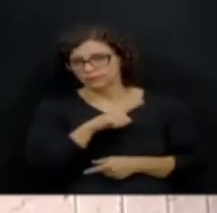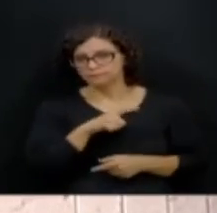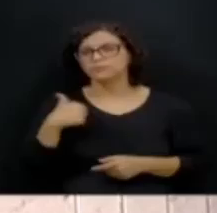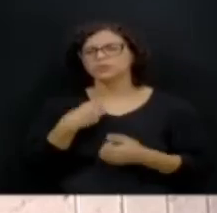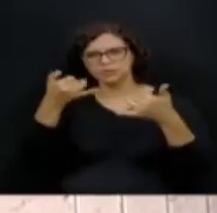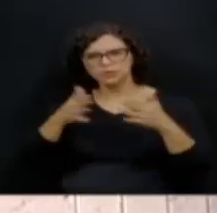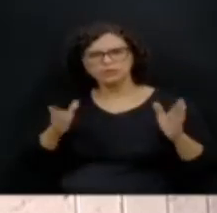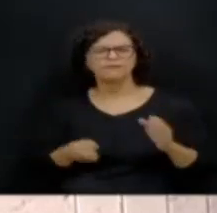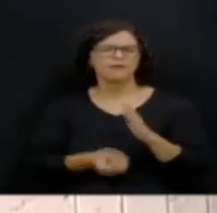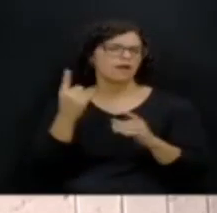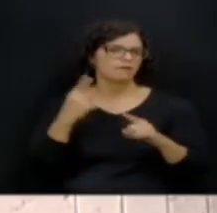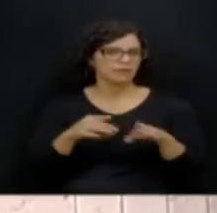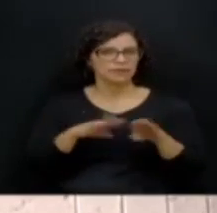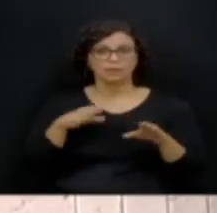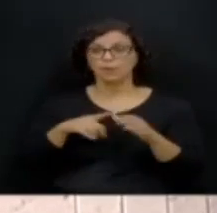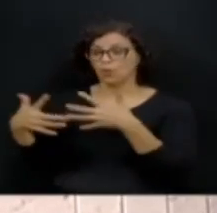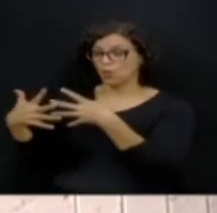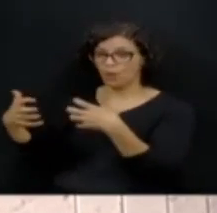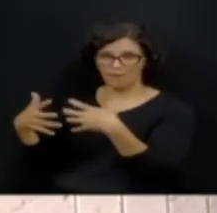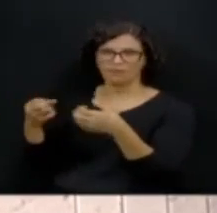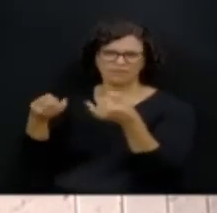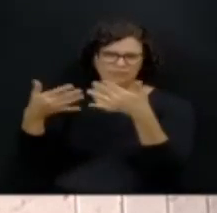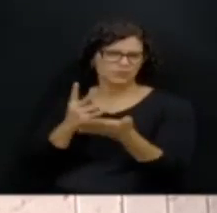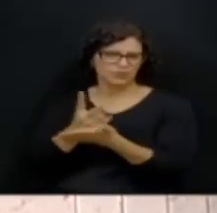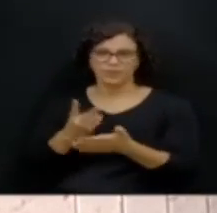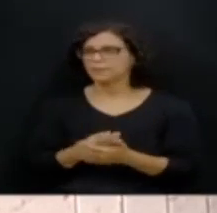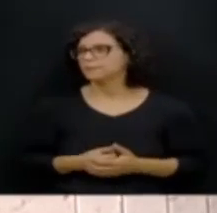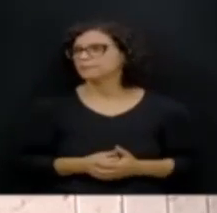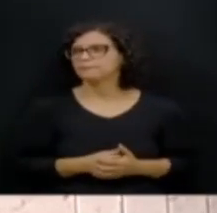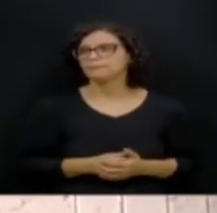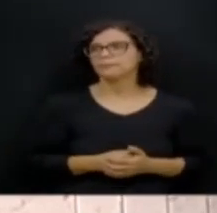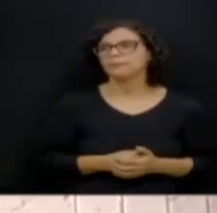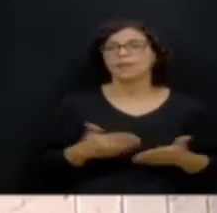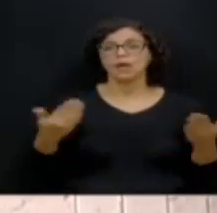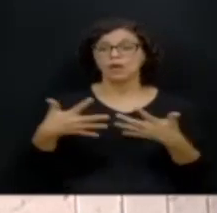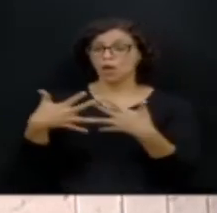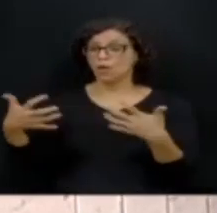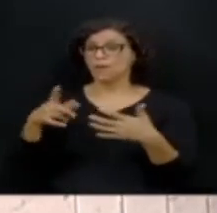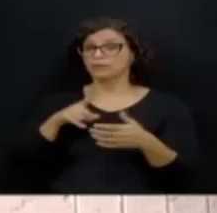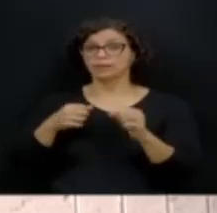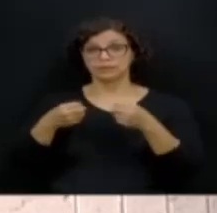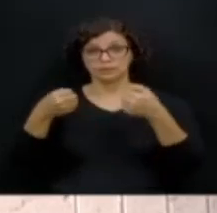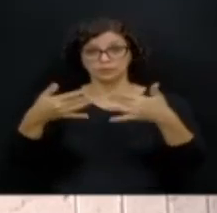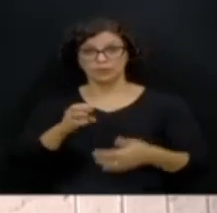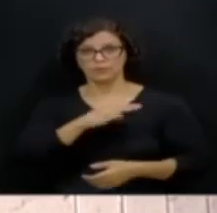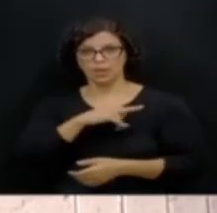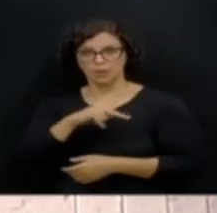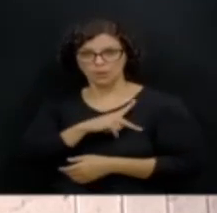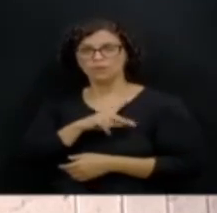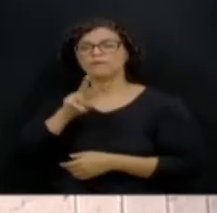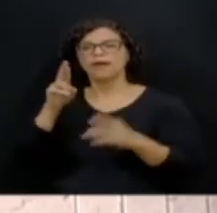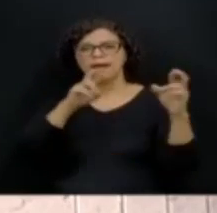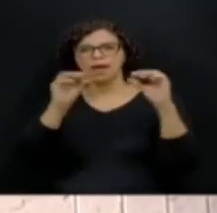tenho citado com frequência aqui o caso da Copel. A Copel, que foi agora apontada pelo Ministério Público, que